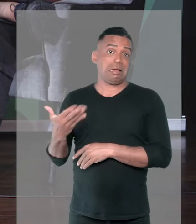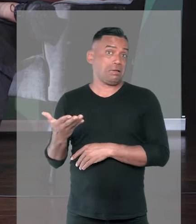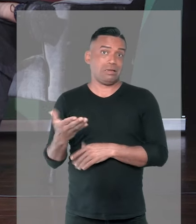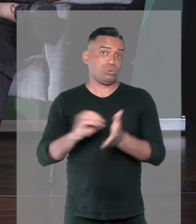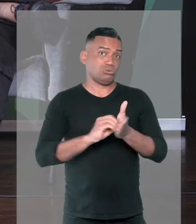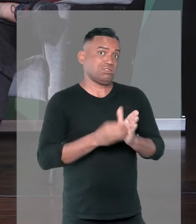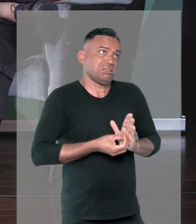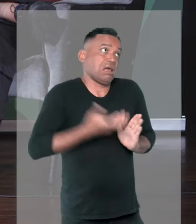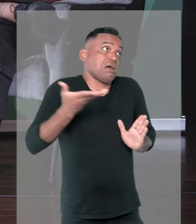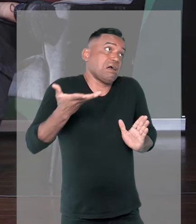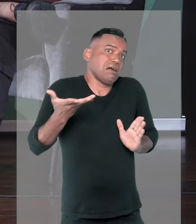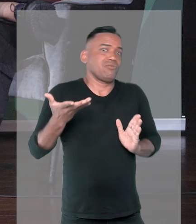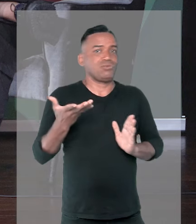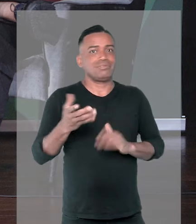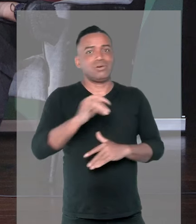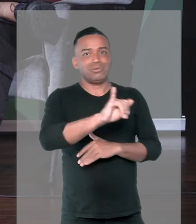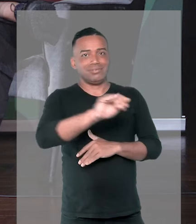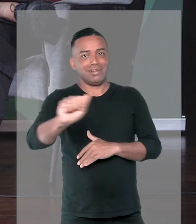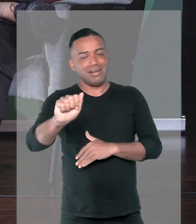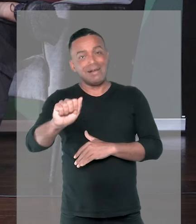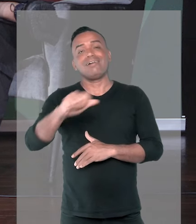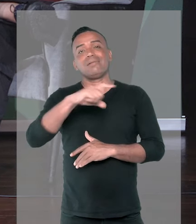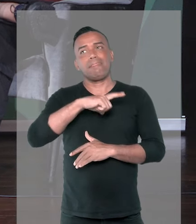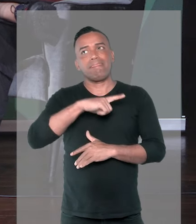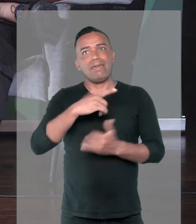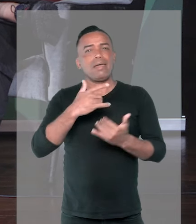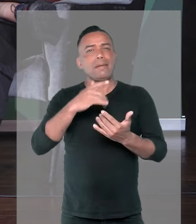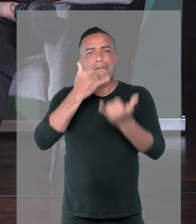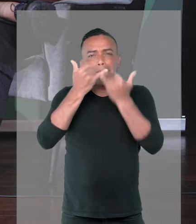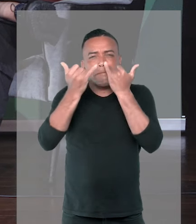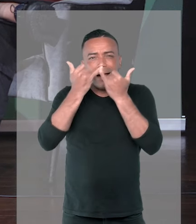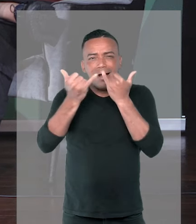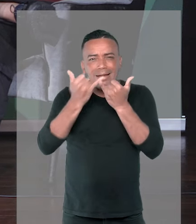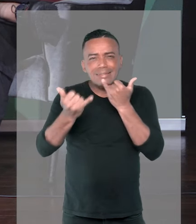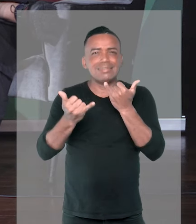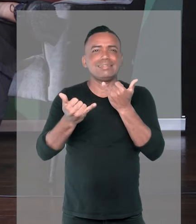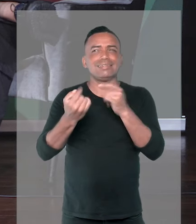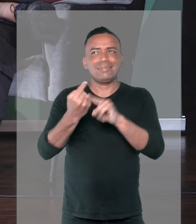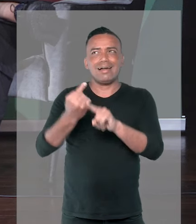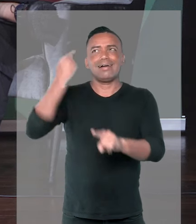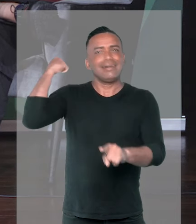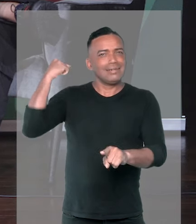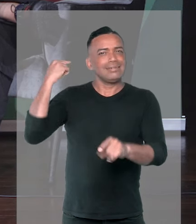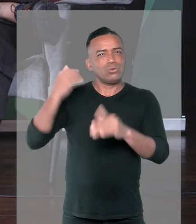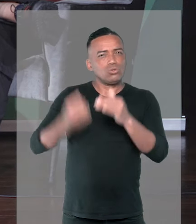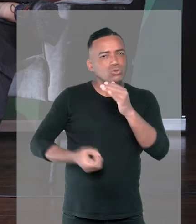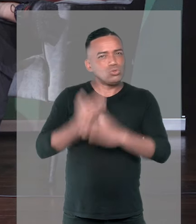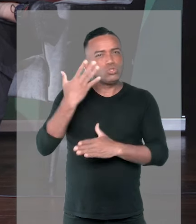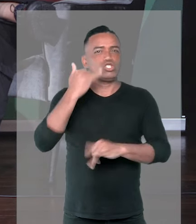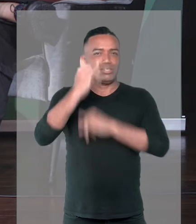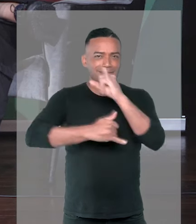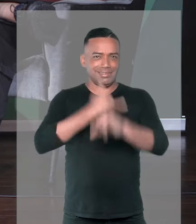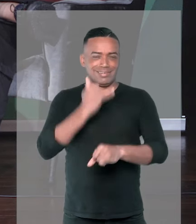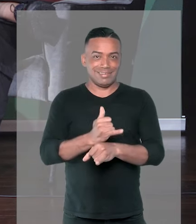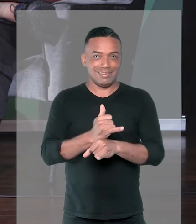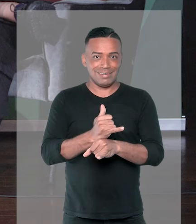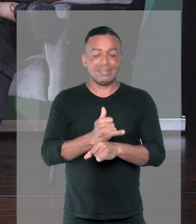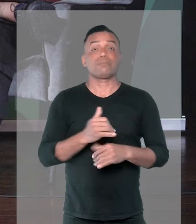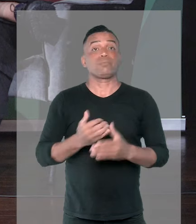sustentável e pra Inteligência Artificial a gente tem uma coisa parecida com o que a gente tinha no começo da internet né vamos lembrar que no começo da internet